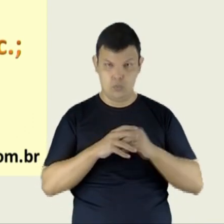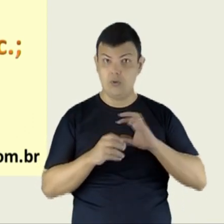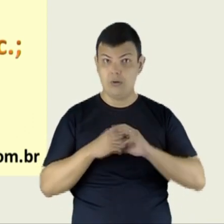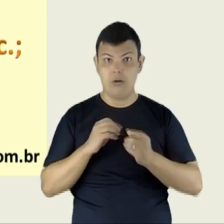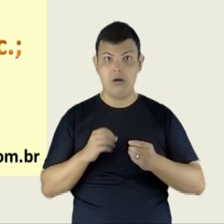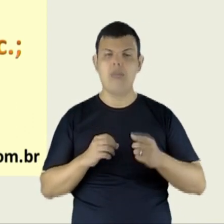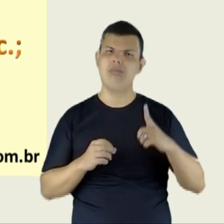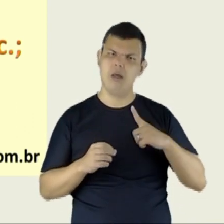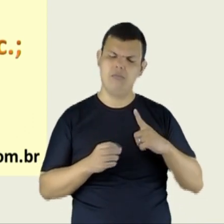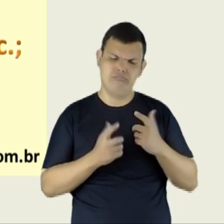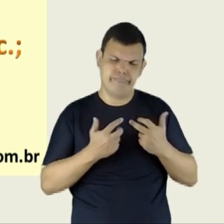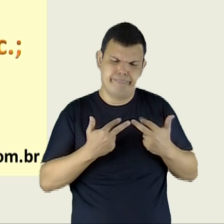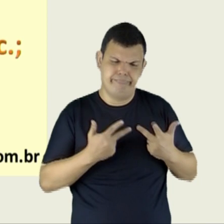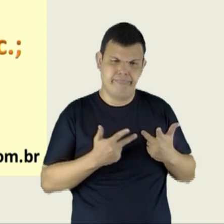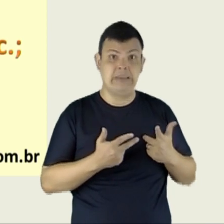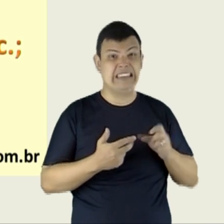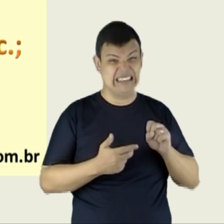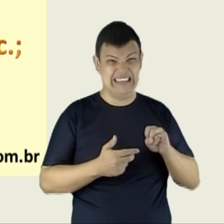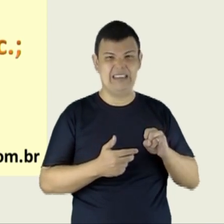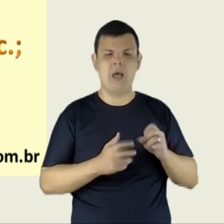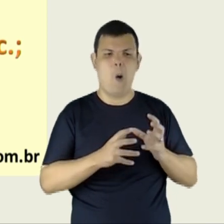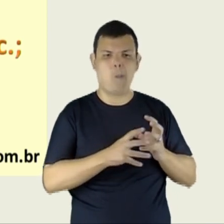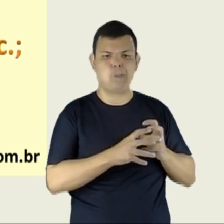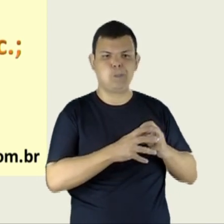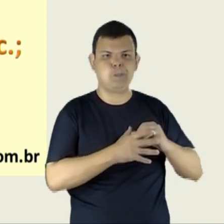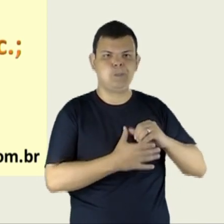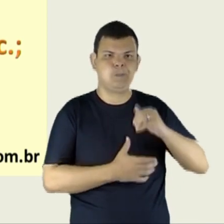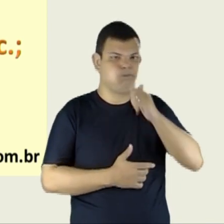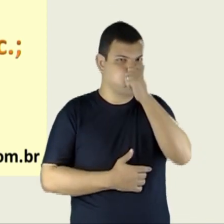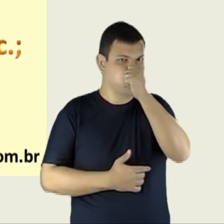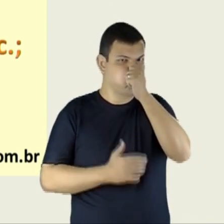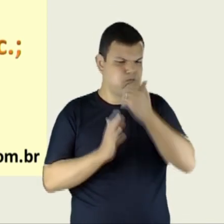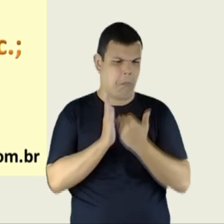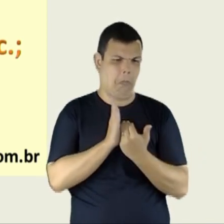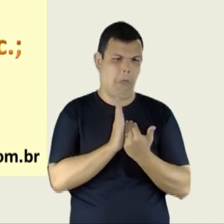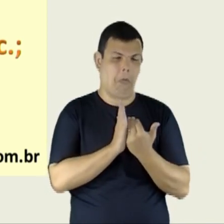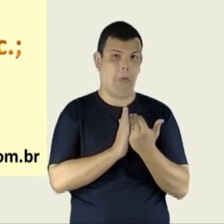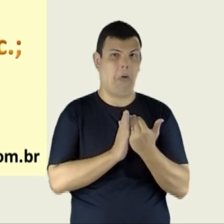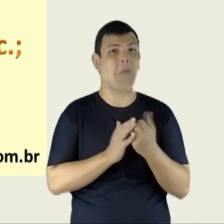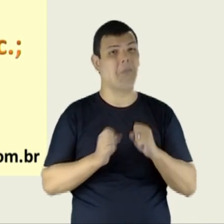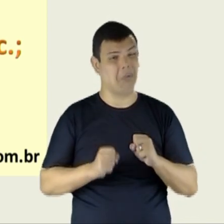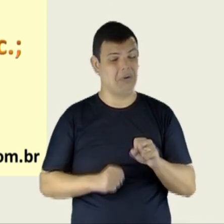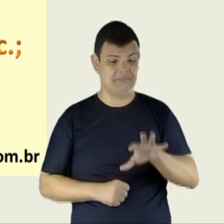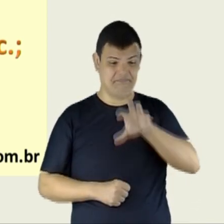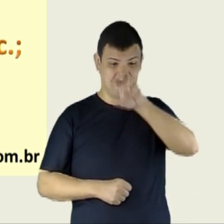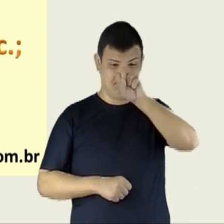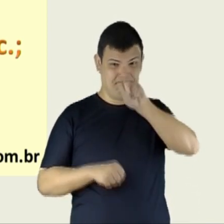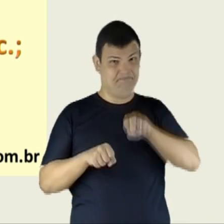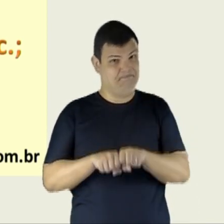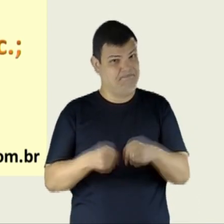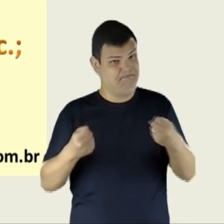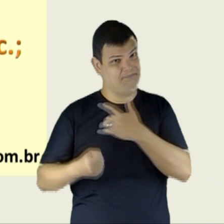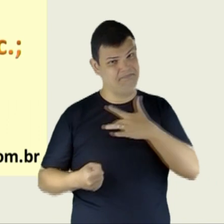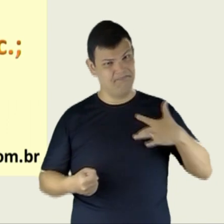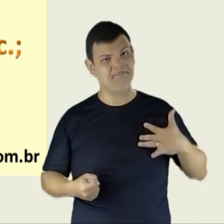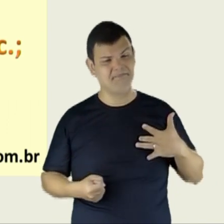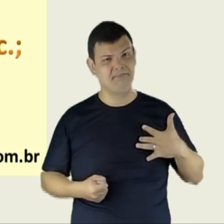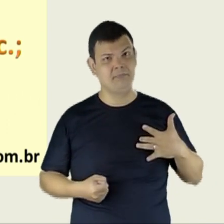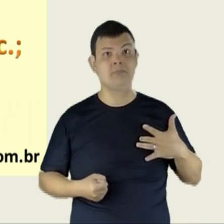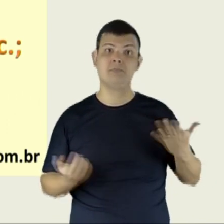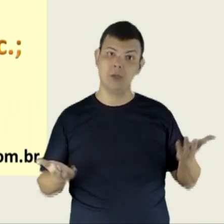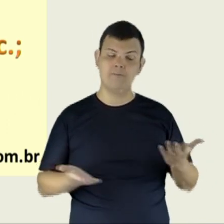resíduos que, se forem acumulados, poderão tornar-se prejudiciais para a nossa saúde. Assim,